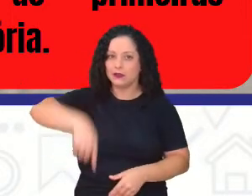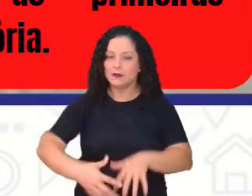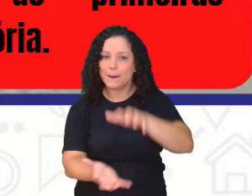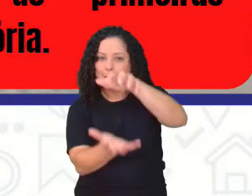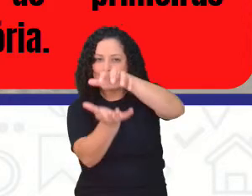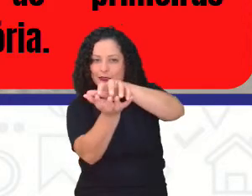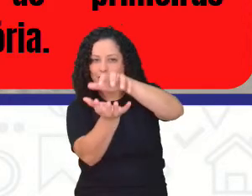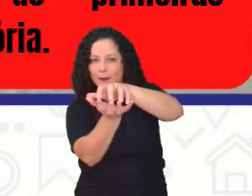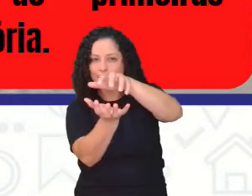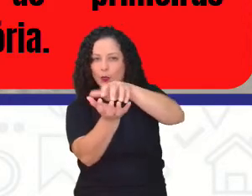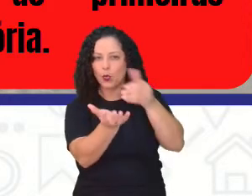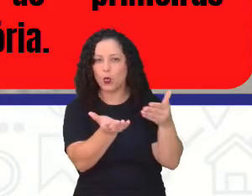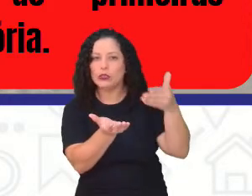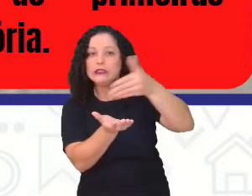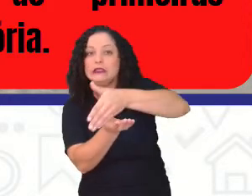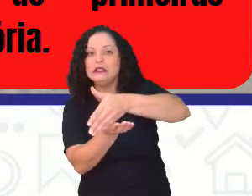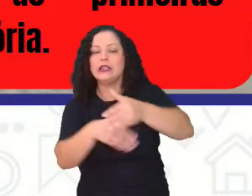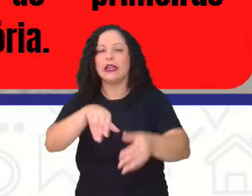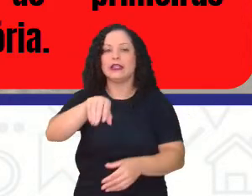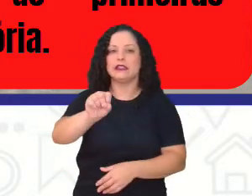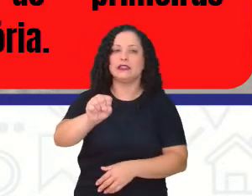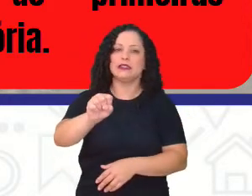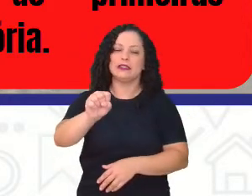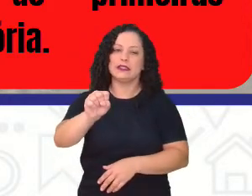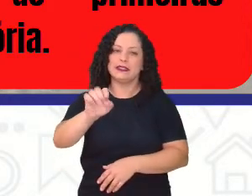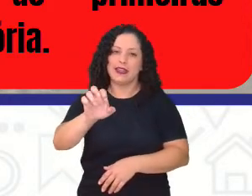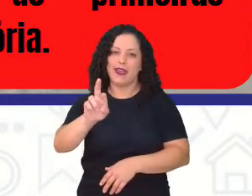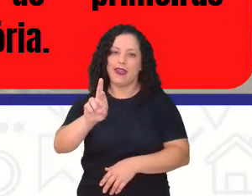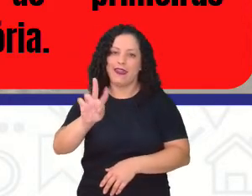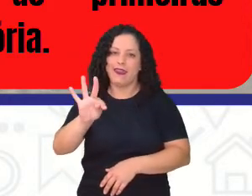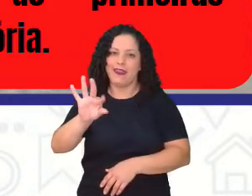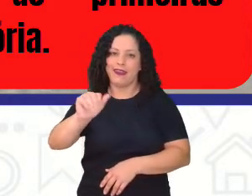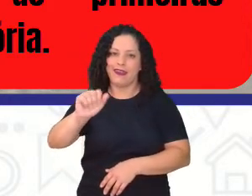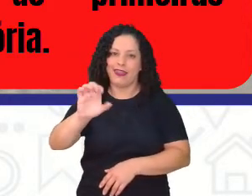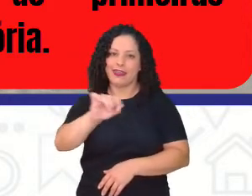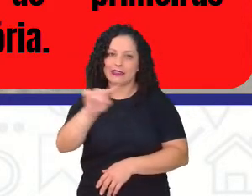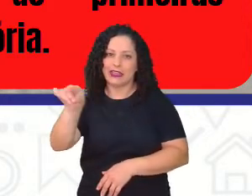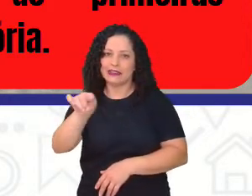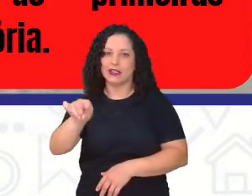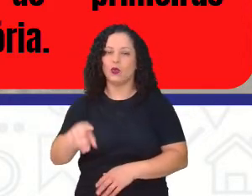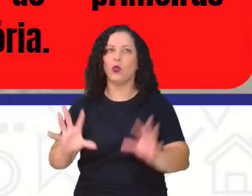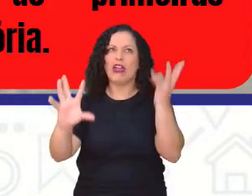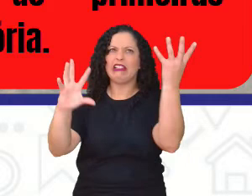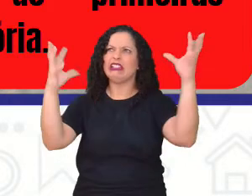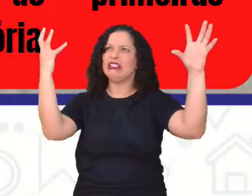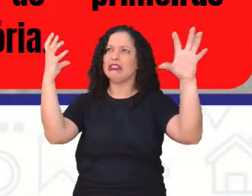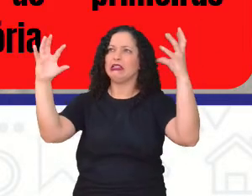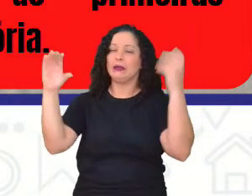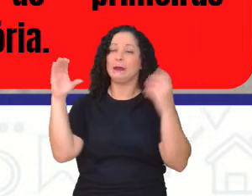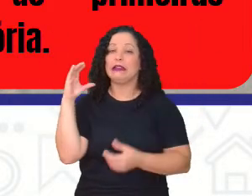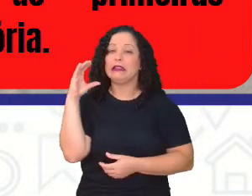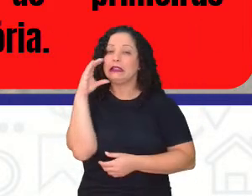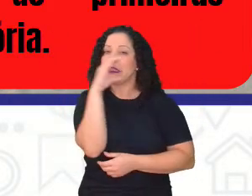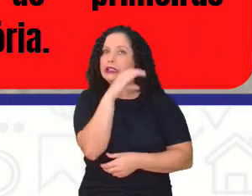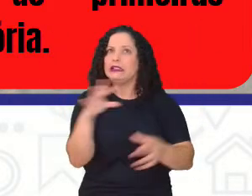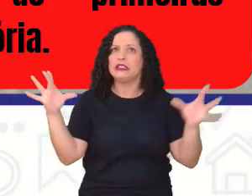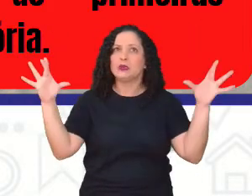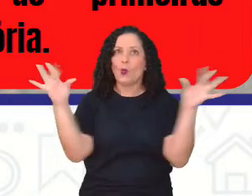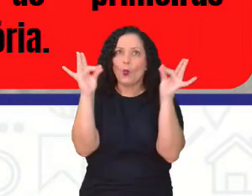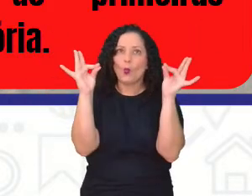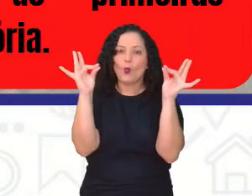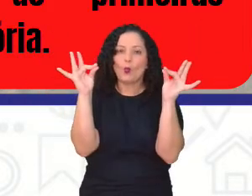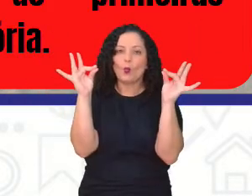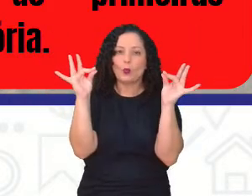Pernambuco, sabe que a gente tem um clima, né, quente, né, e seco, certo? E aqui a gente